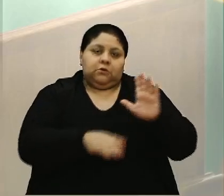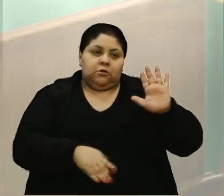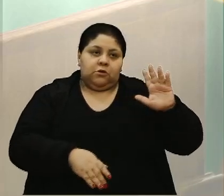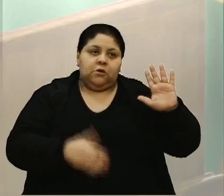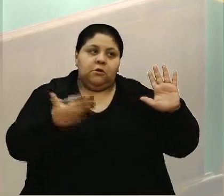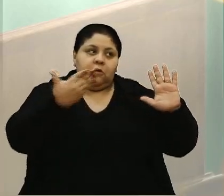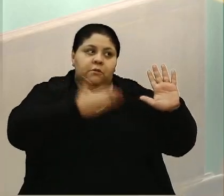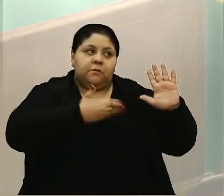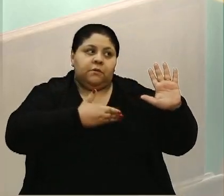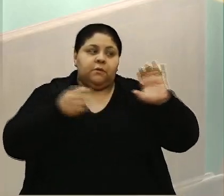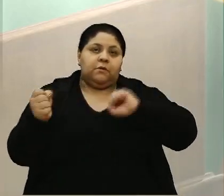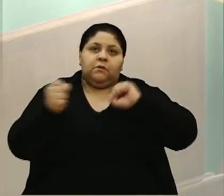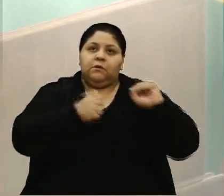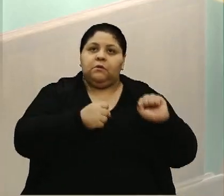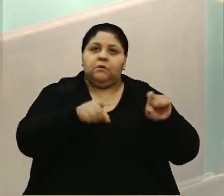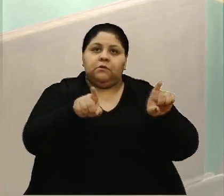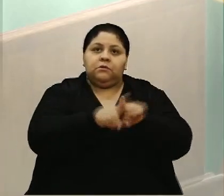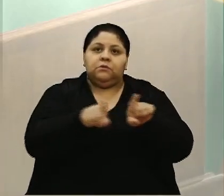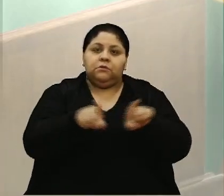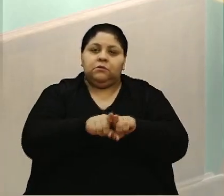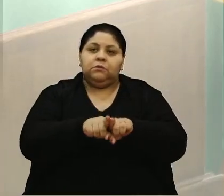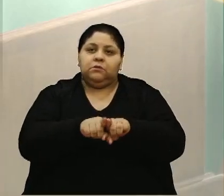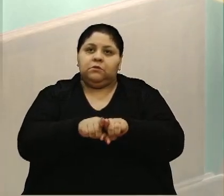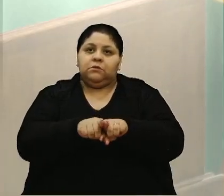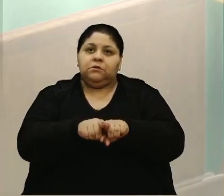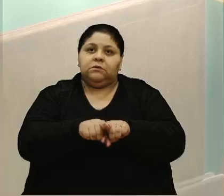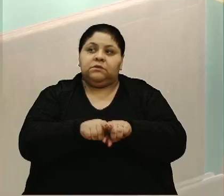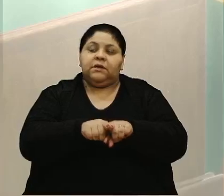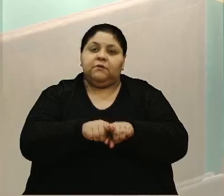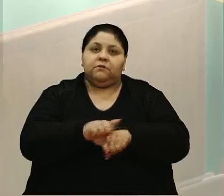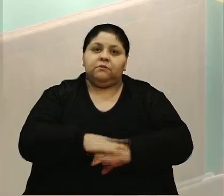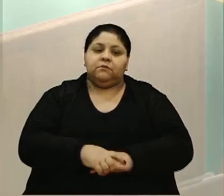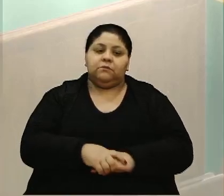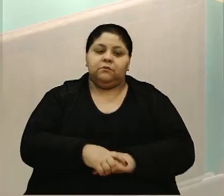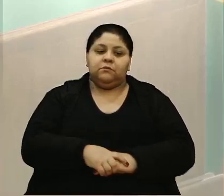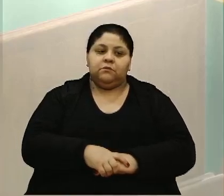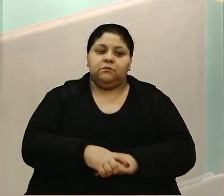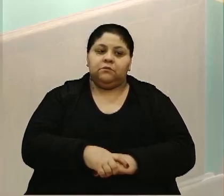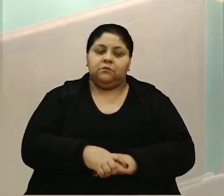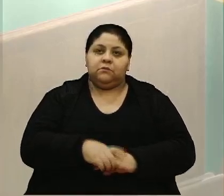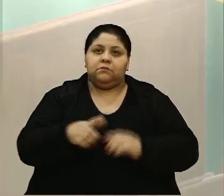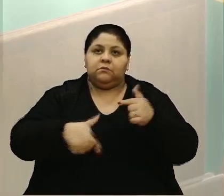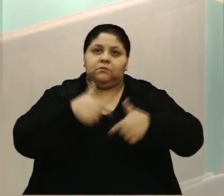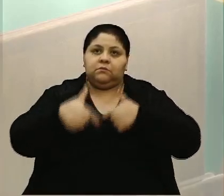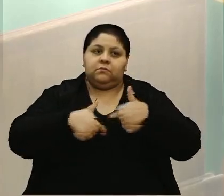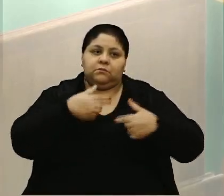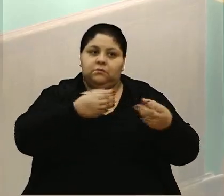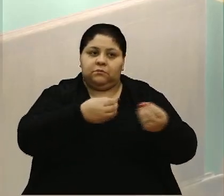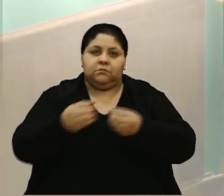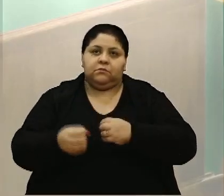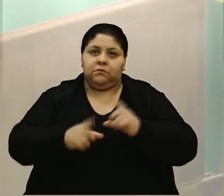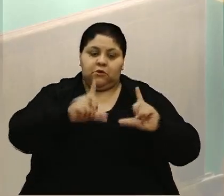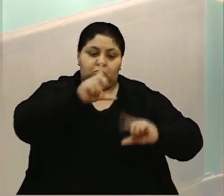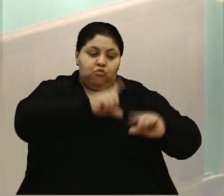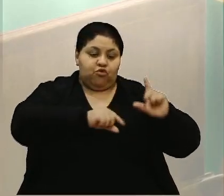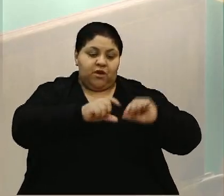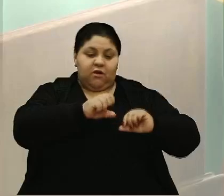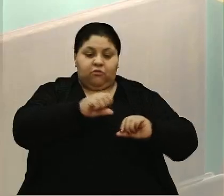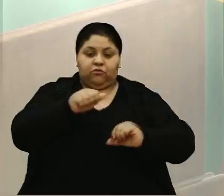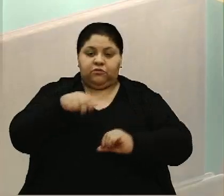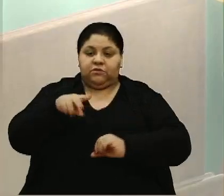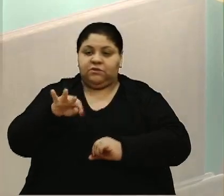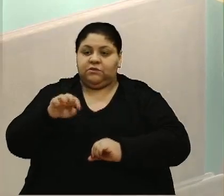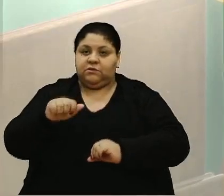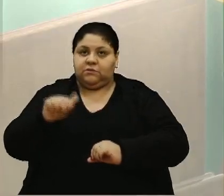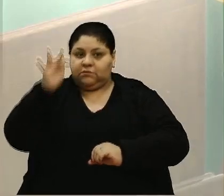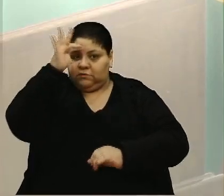pode chegar a 16 escolas, eu também tenho trabalhado muito no Murial do Santa Fé, para que